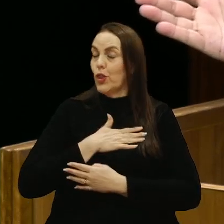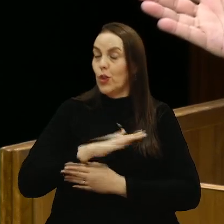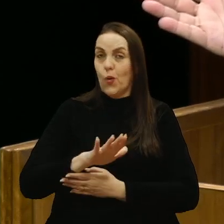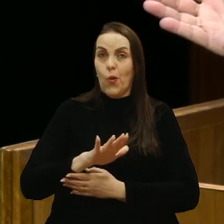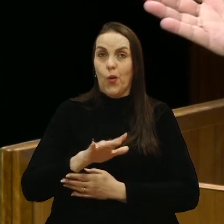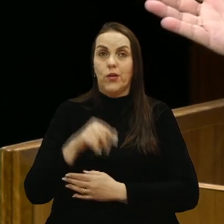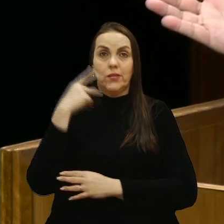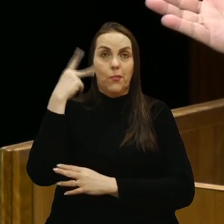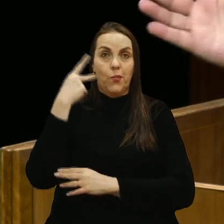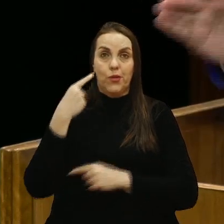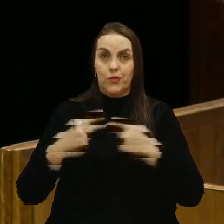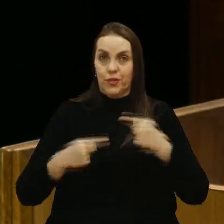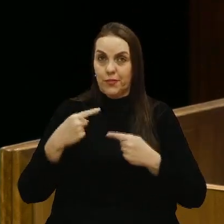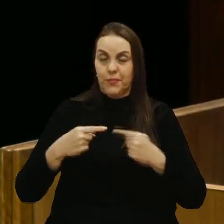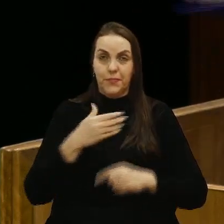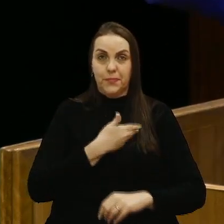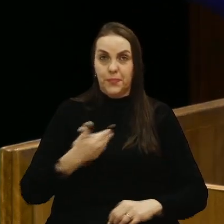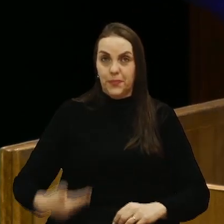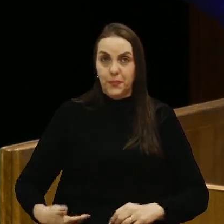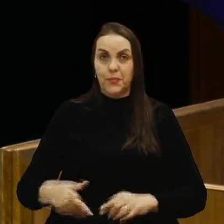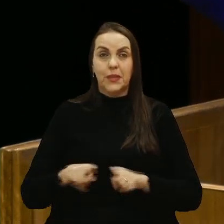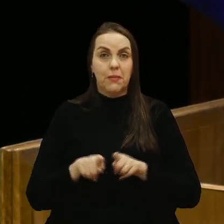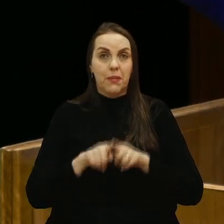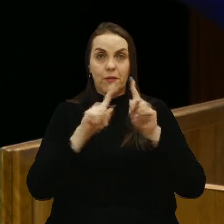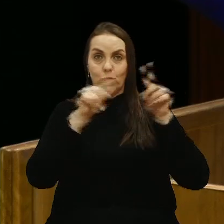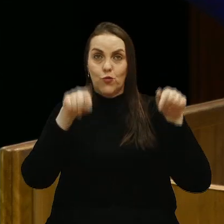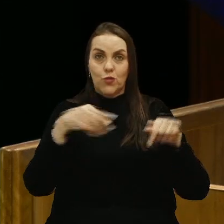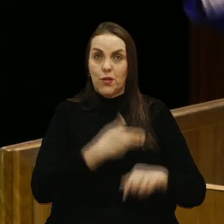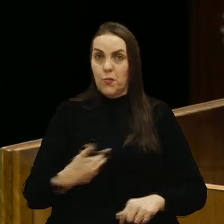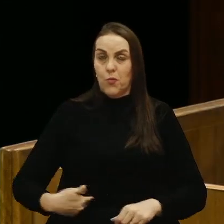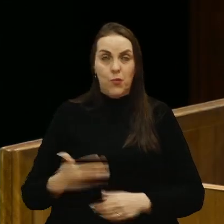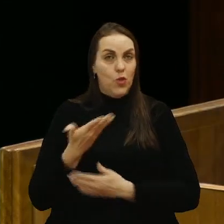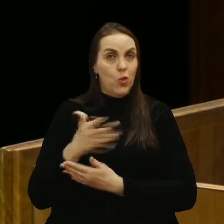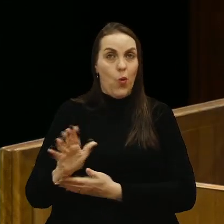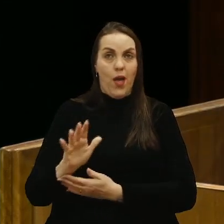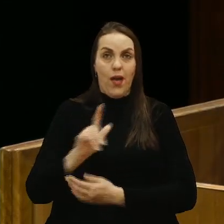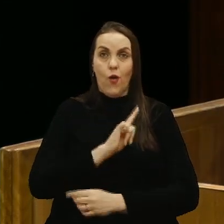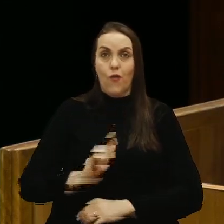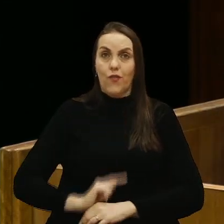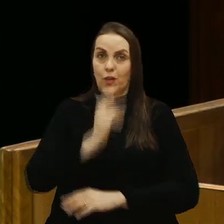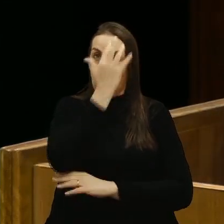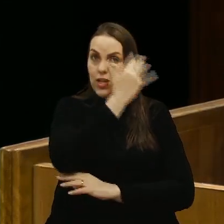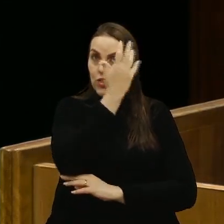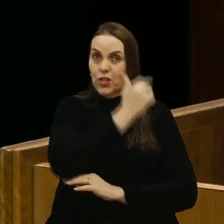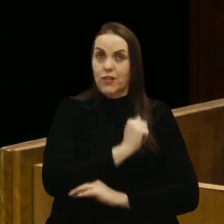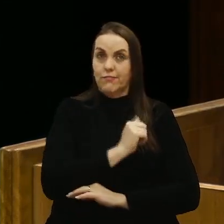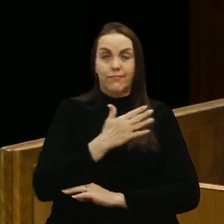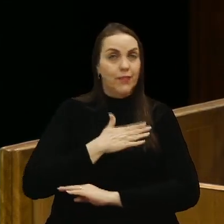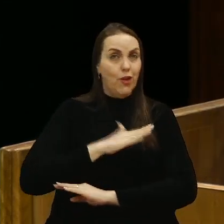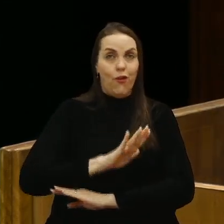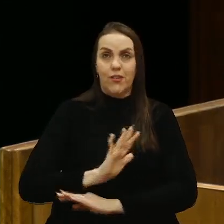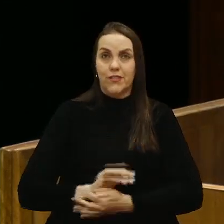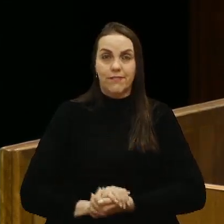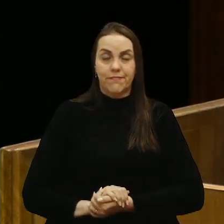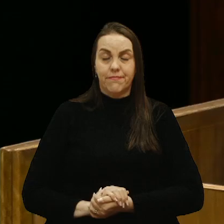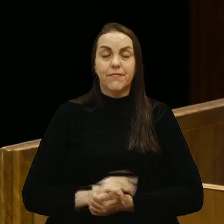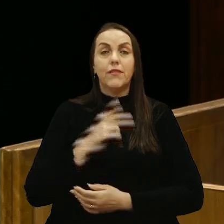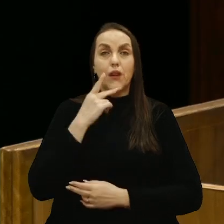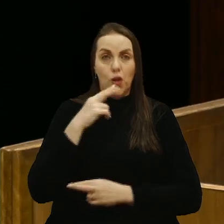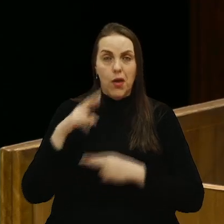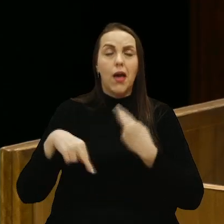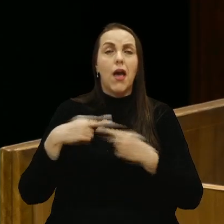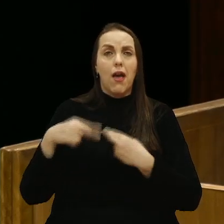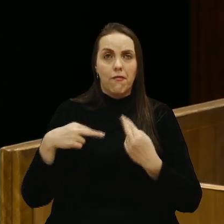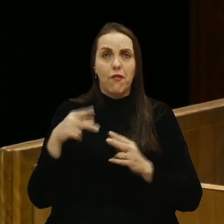Adiló. O governo Adiló não gosta de servidor público. Dizia que com a reforma da Previdência, vereador D'Ambrosio, ia